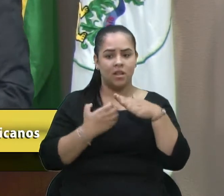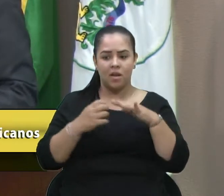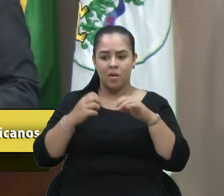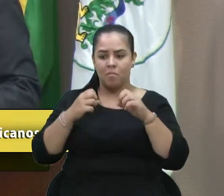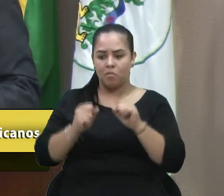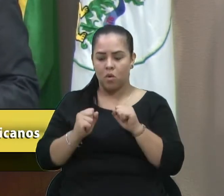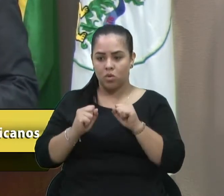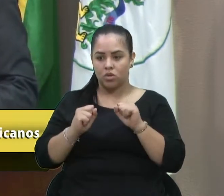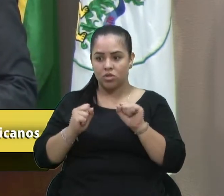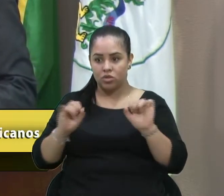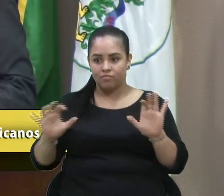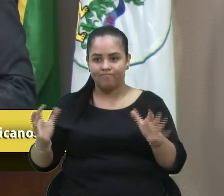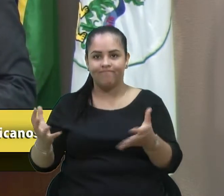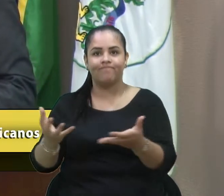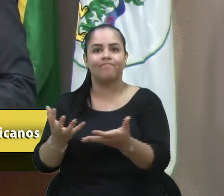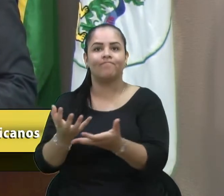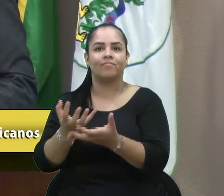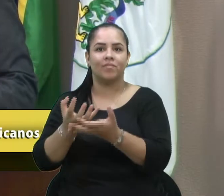essa causa.